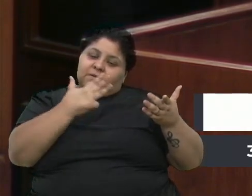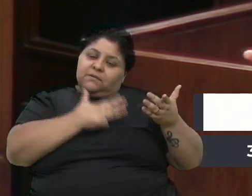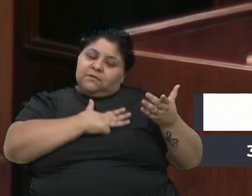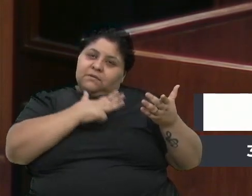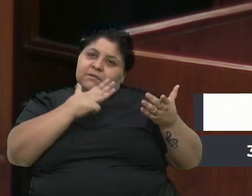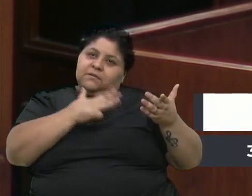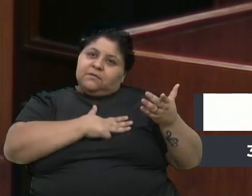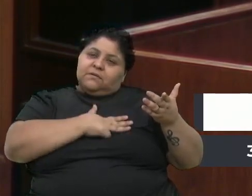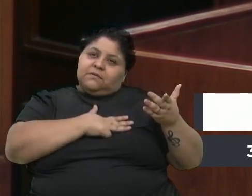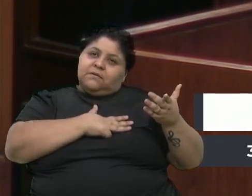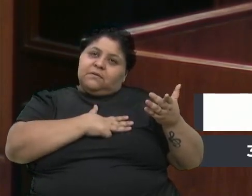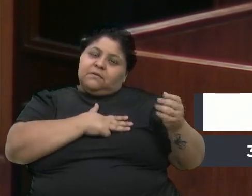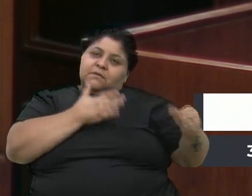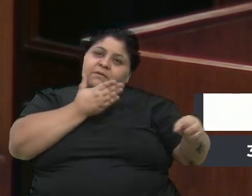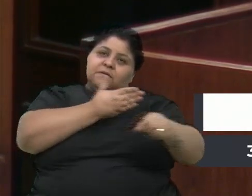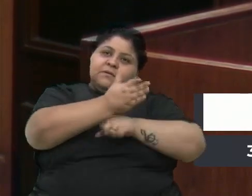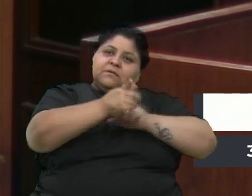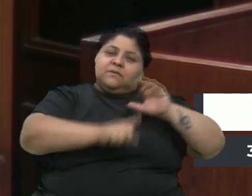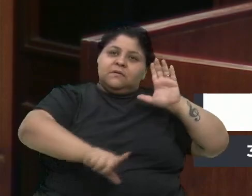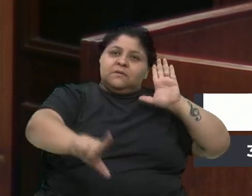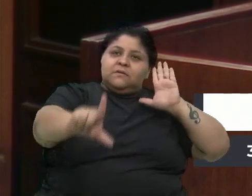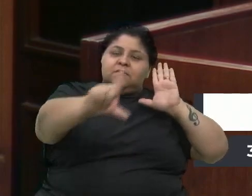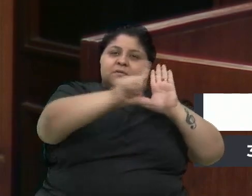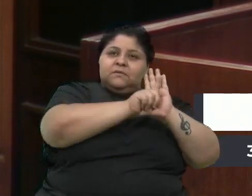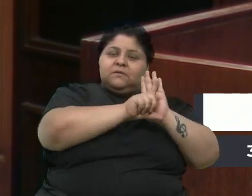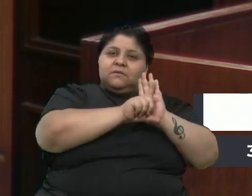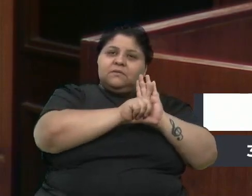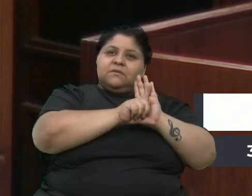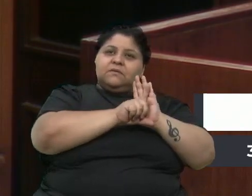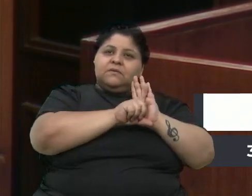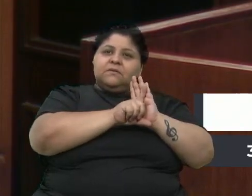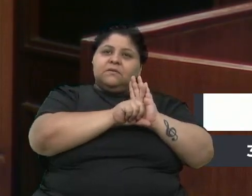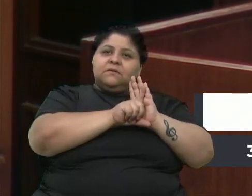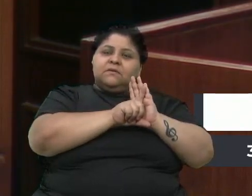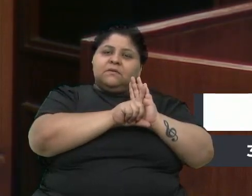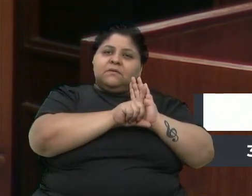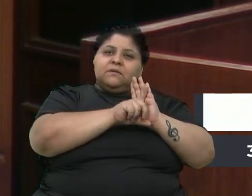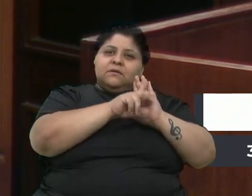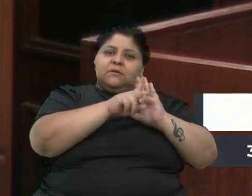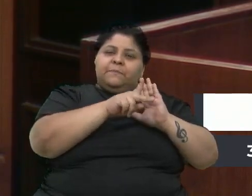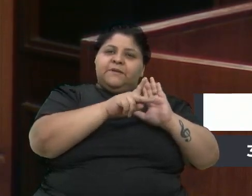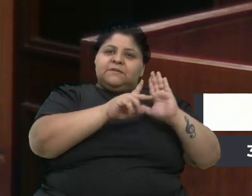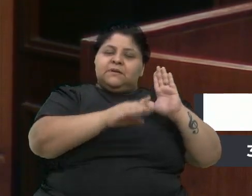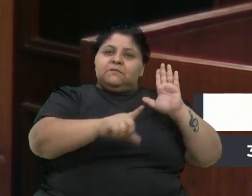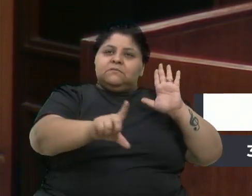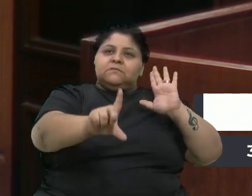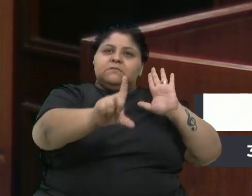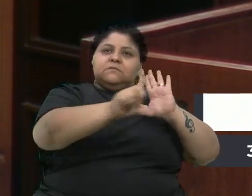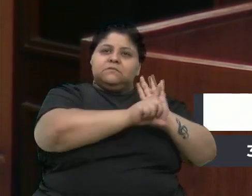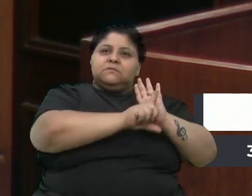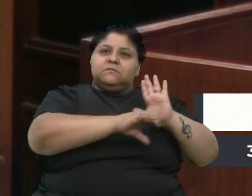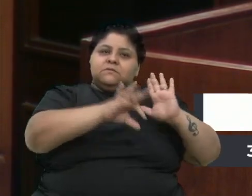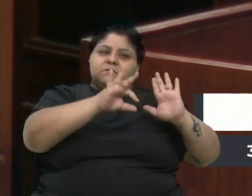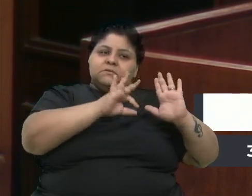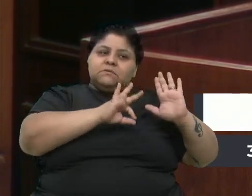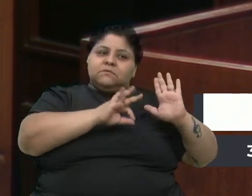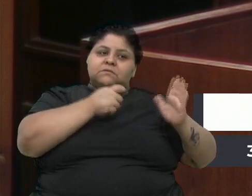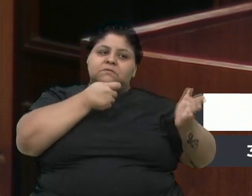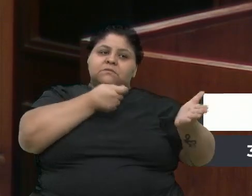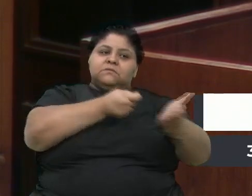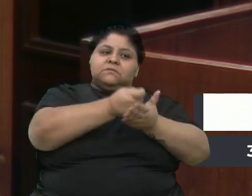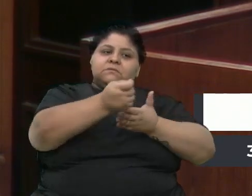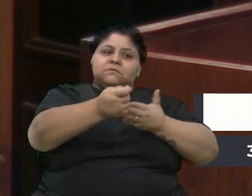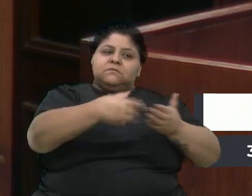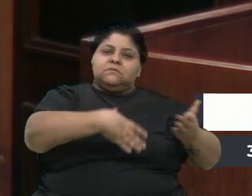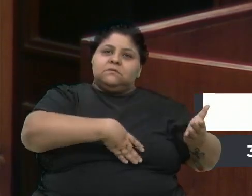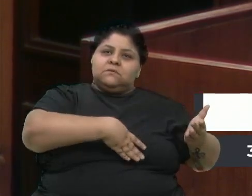ele sancionou uma lei que institui a pensão especial aos filhos e dependentes de vítimas de